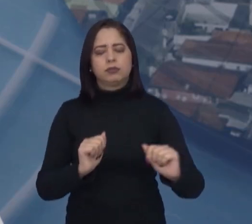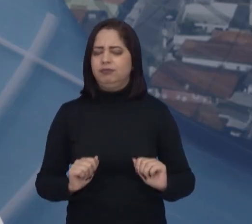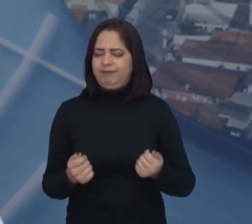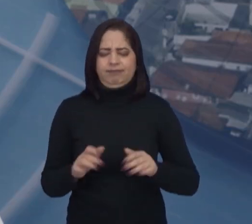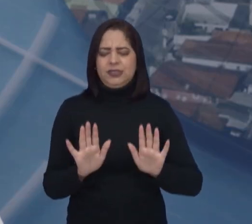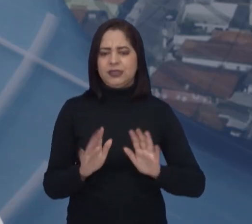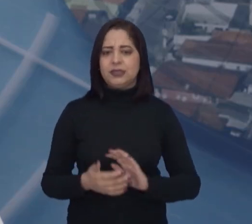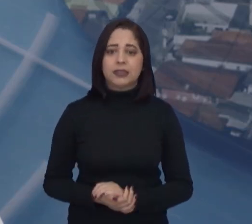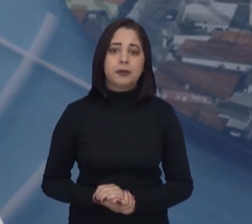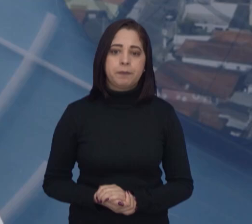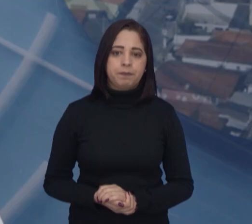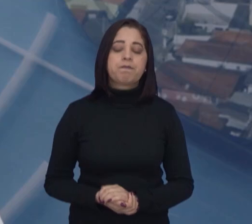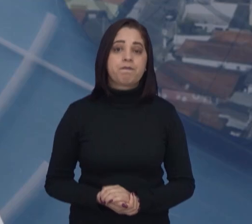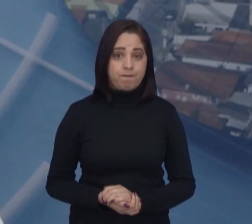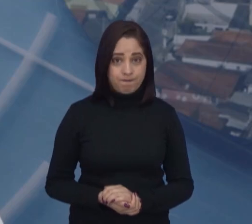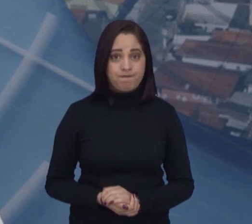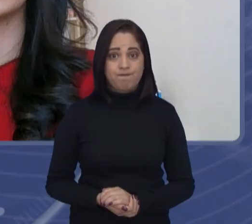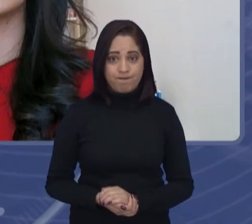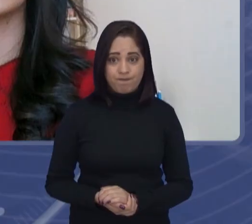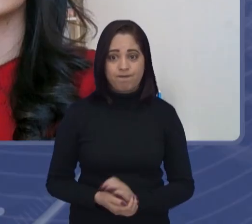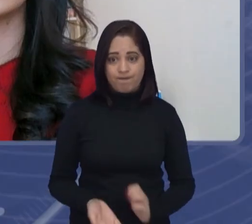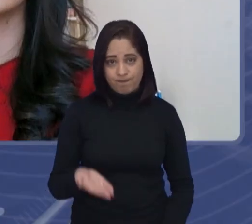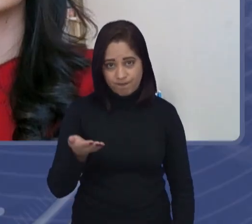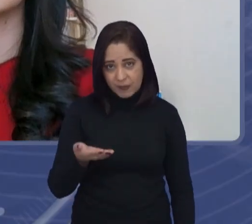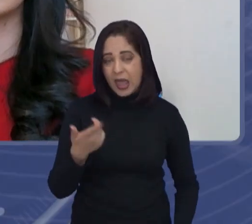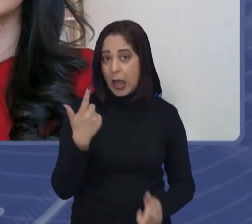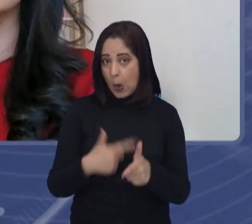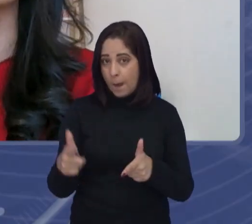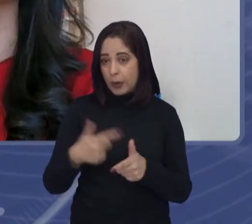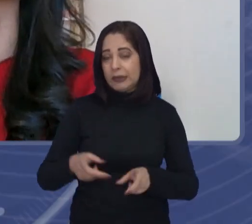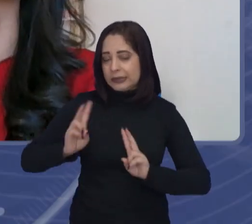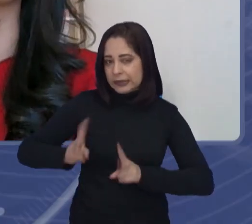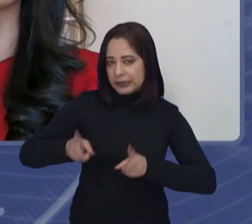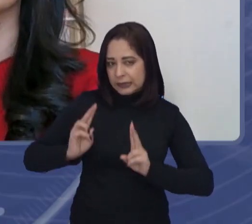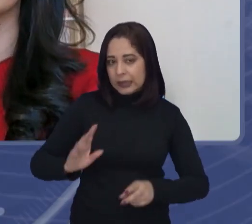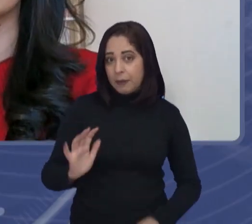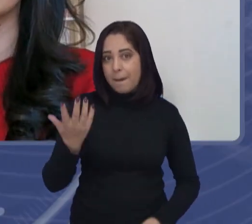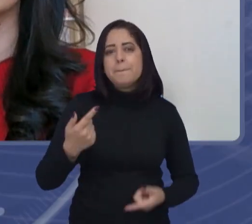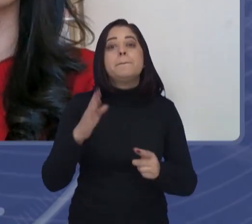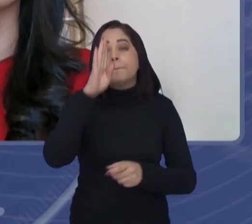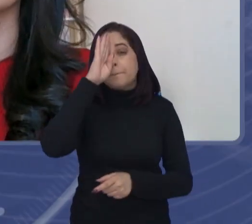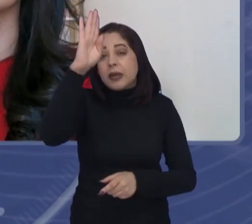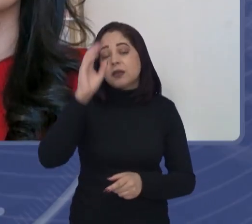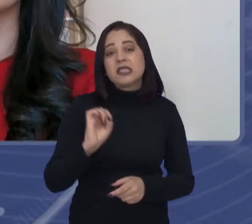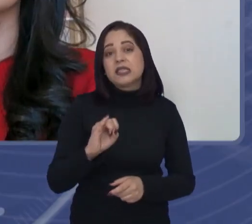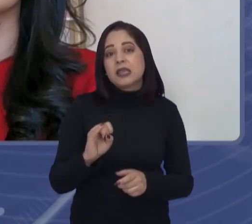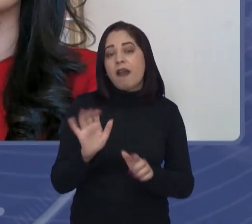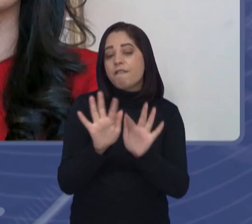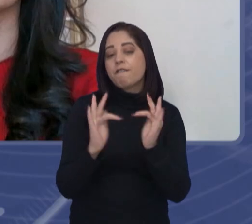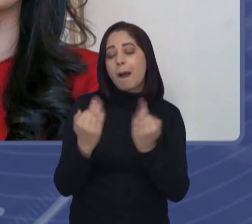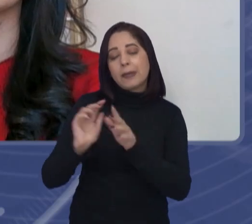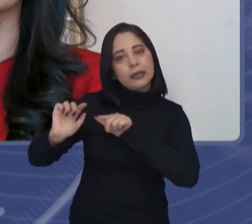Victória, é um problema muito frequente, né? Principalmente em famílias mais tradicionais. E